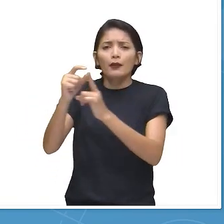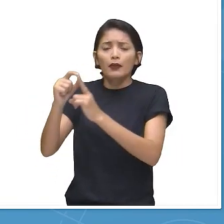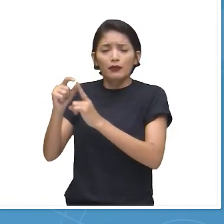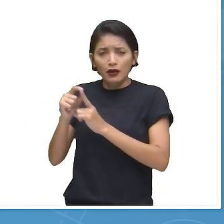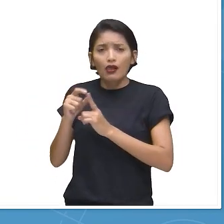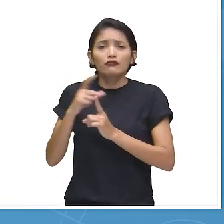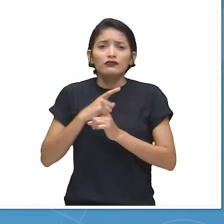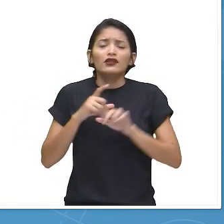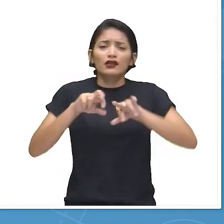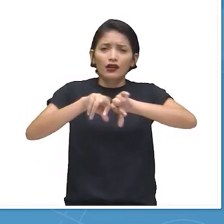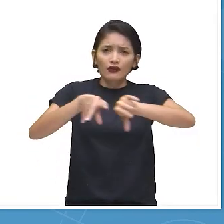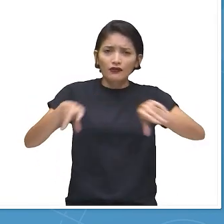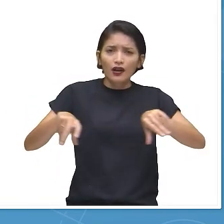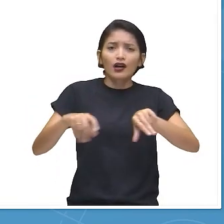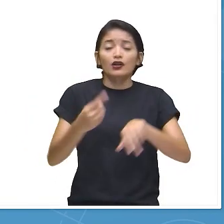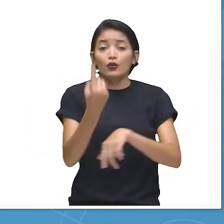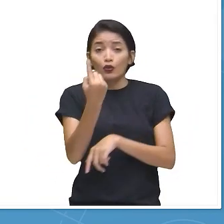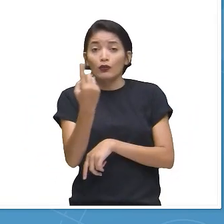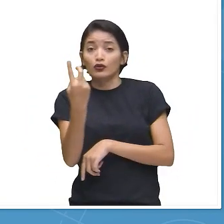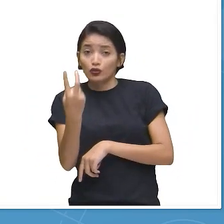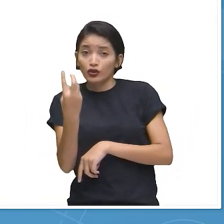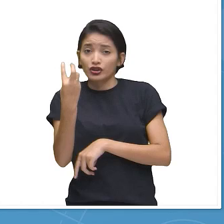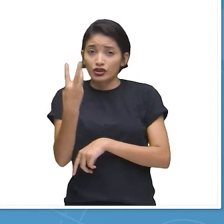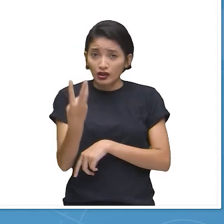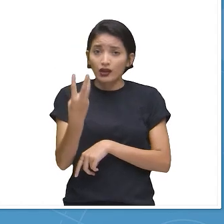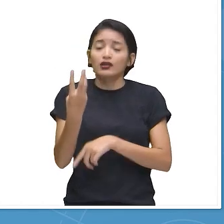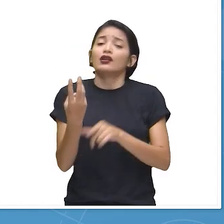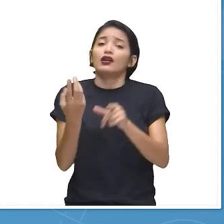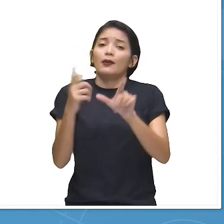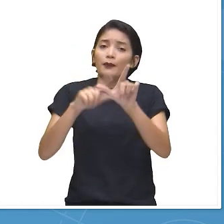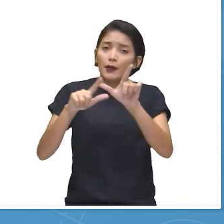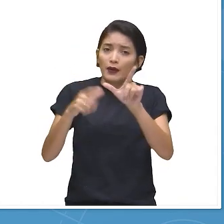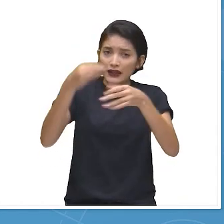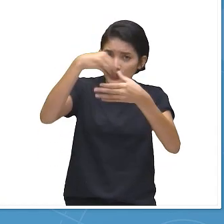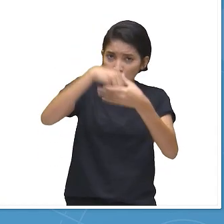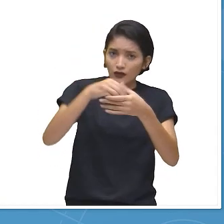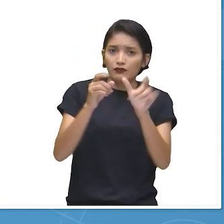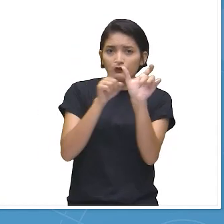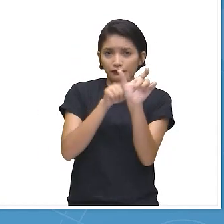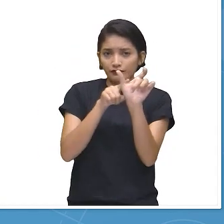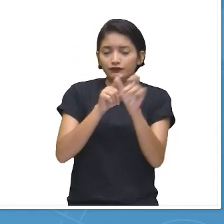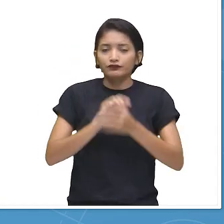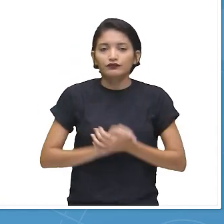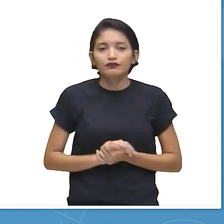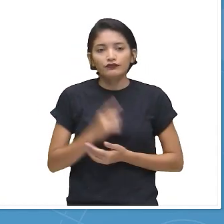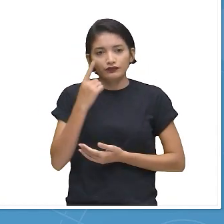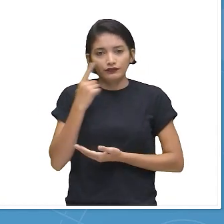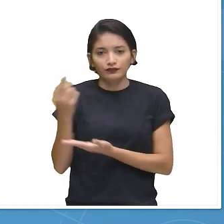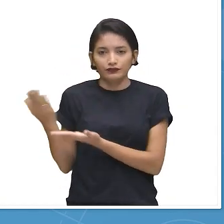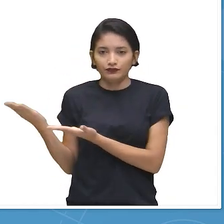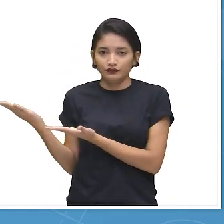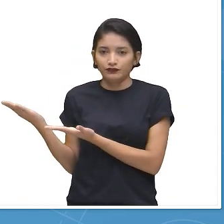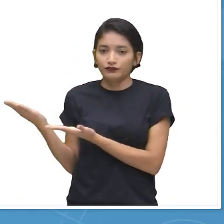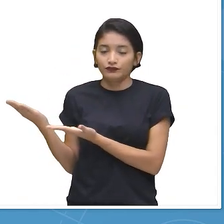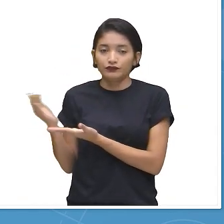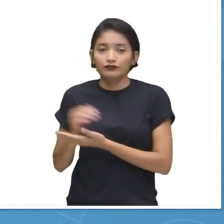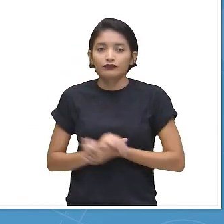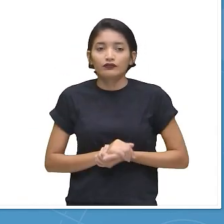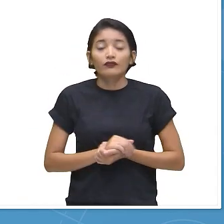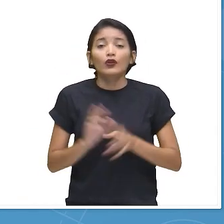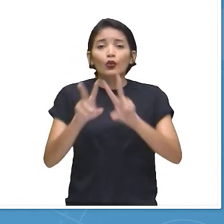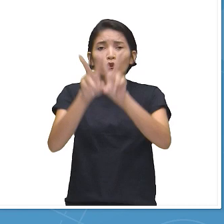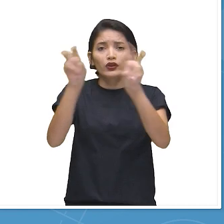constituídas de várias sílabas, de uma, de duas, de três, de quatro ou de mais sílabas. Então leia comigo. O título é